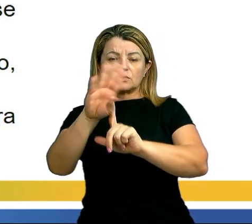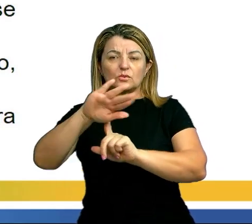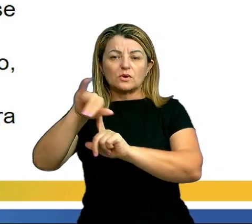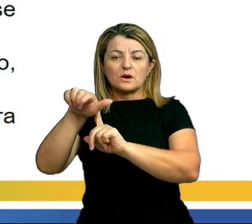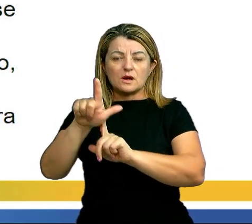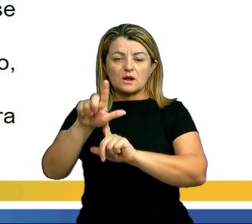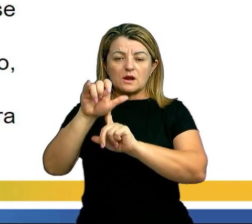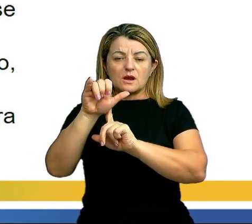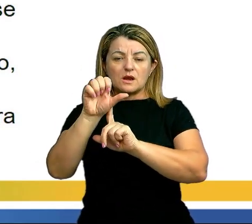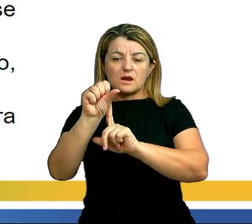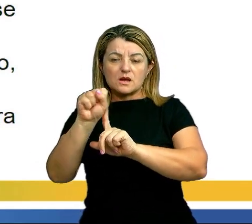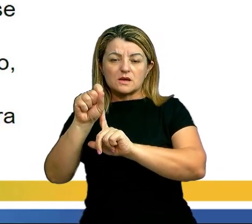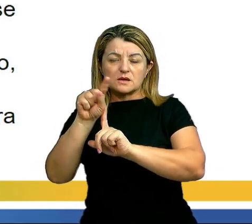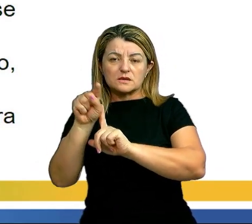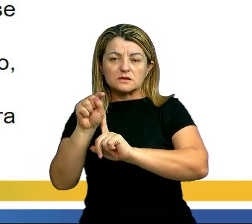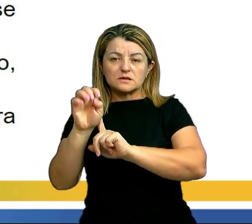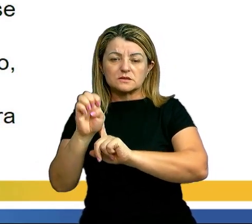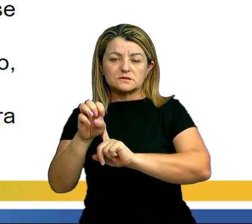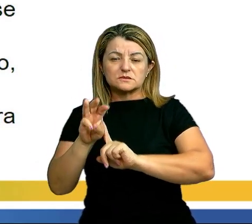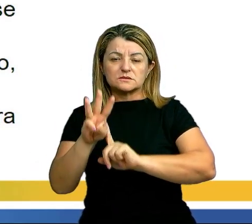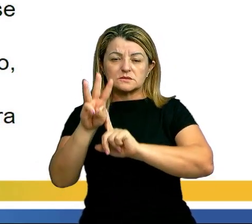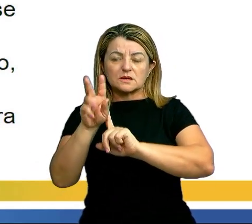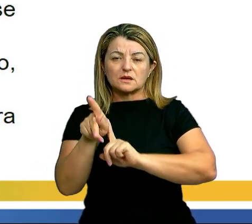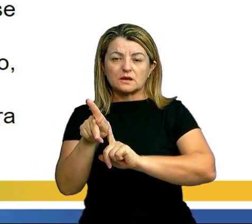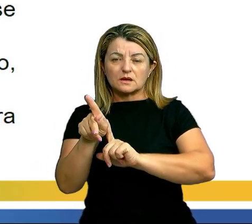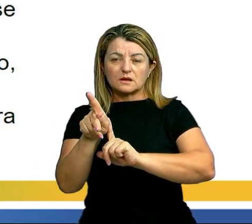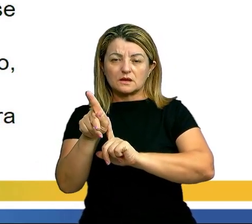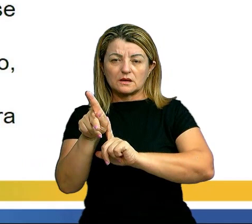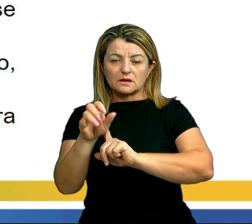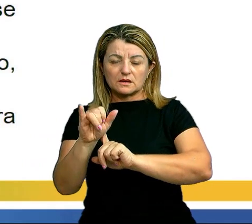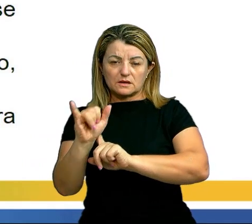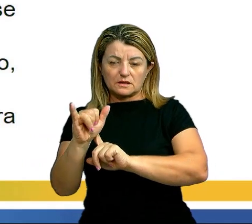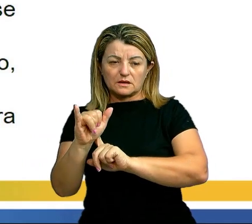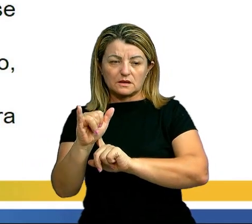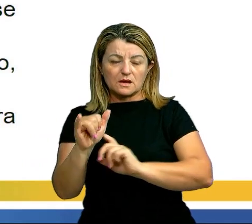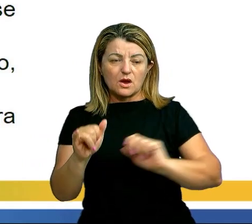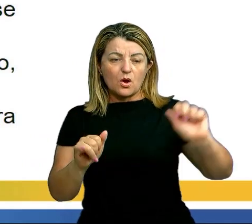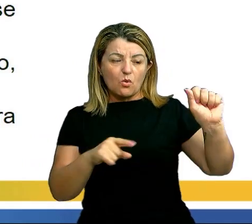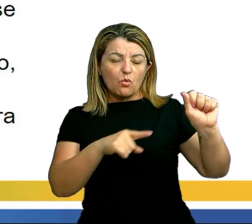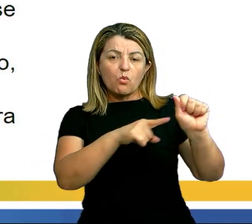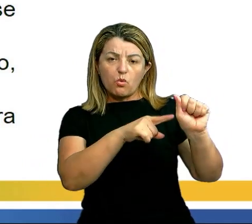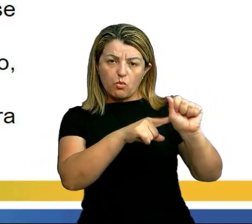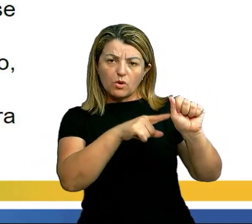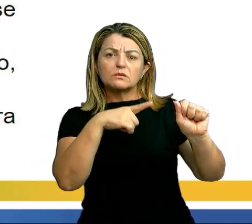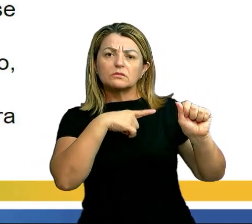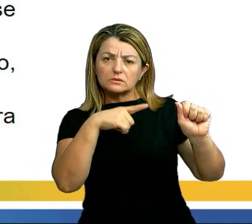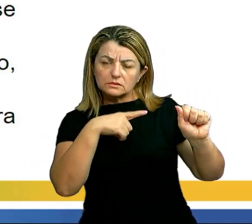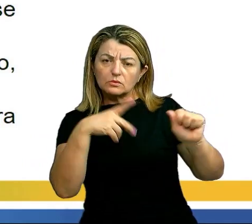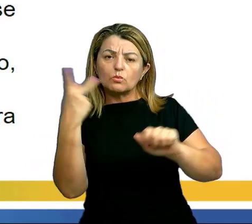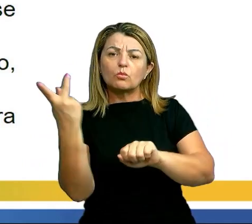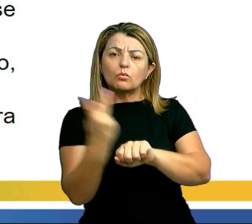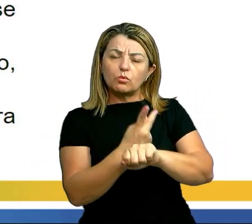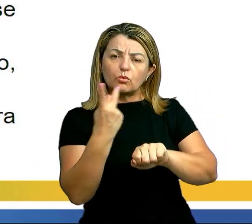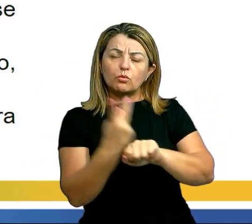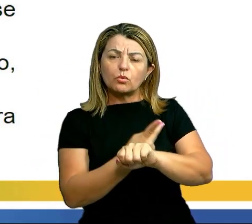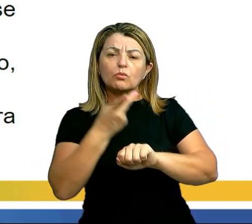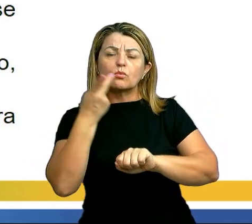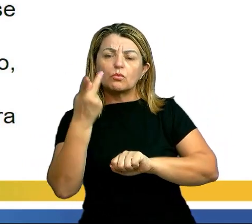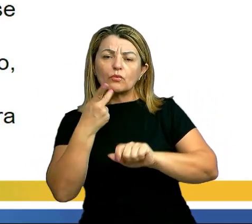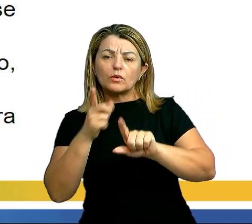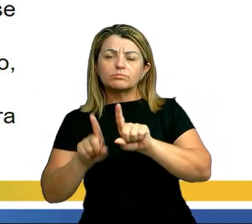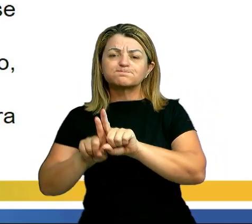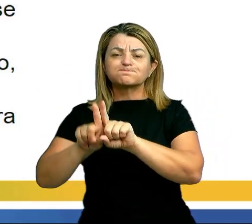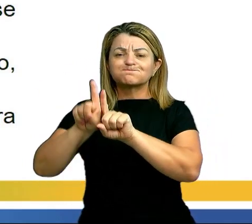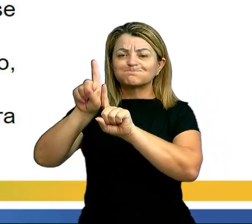analisamos as alternativas. Na alternativa A, dizemos que houve um erro ao mencionar a temperatura, pois esse valor não pode